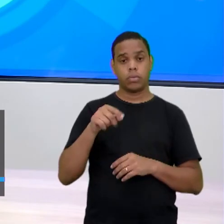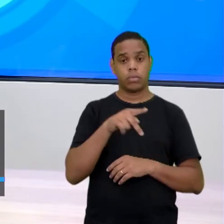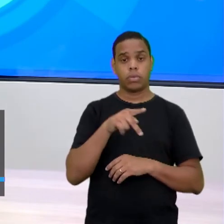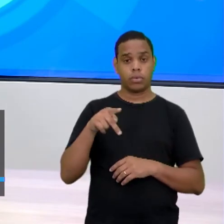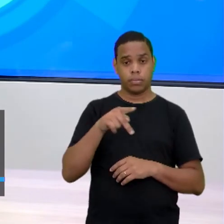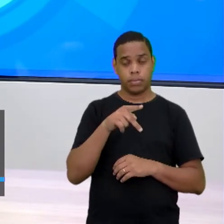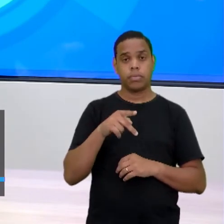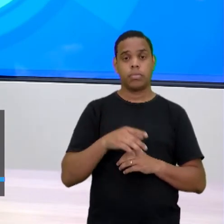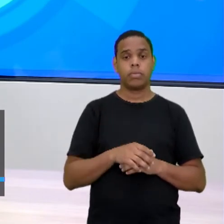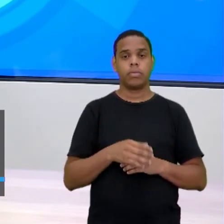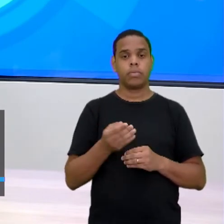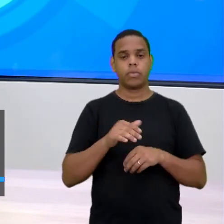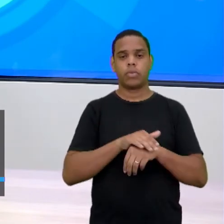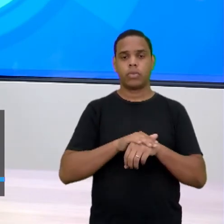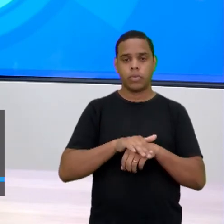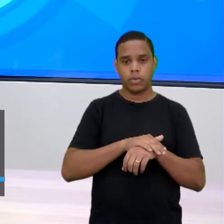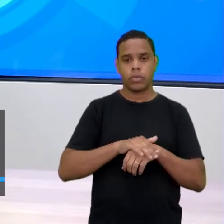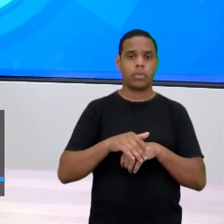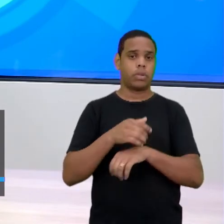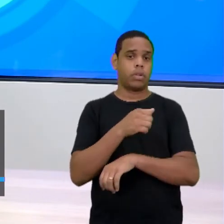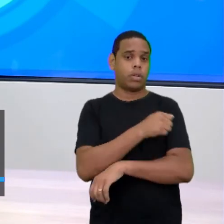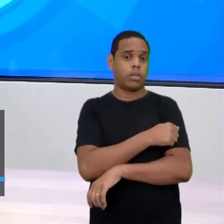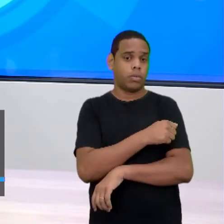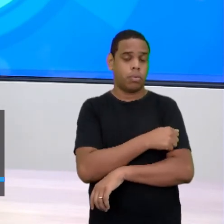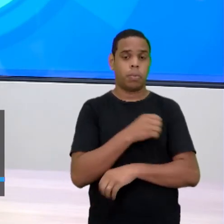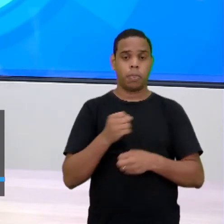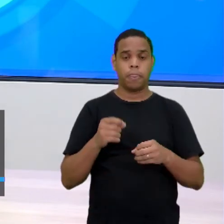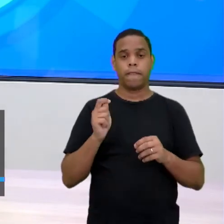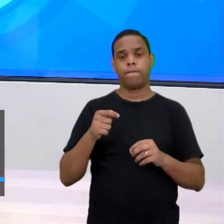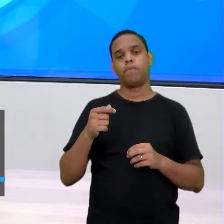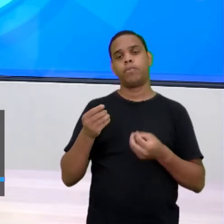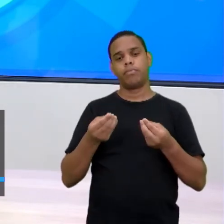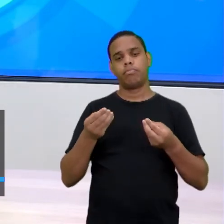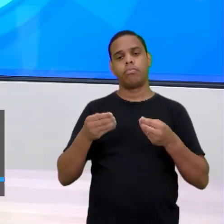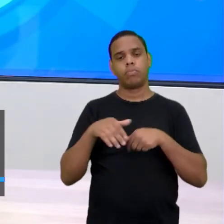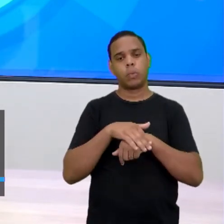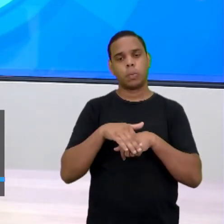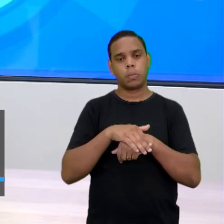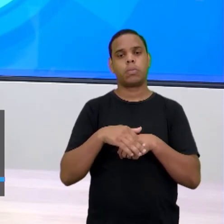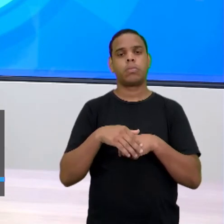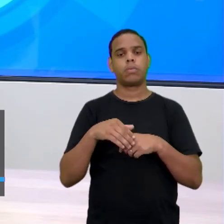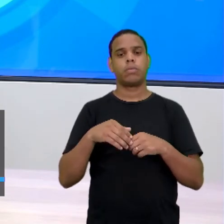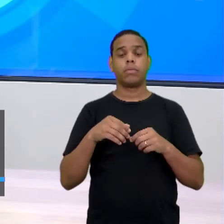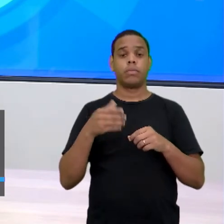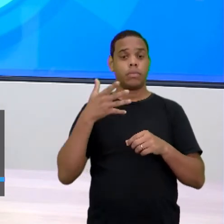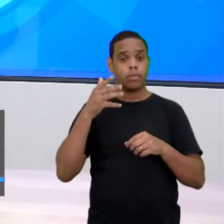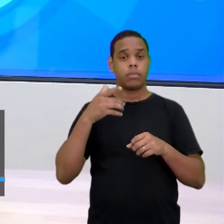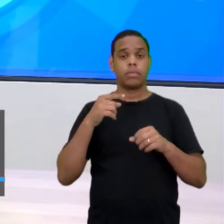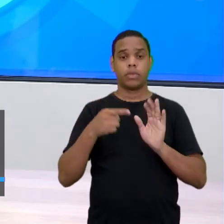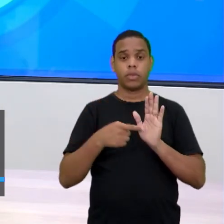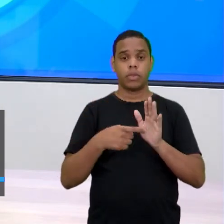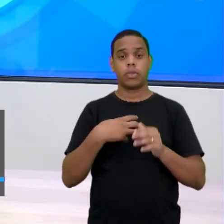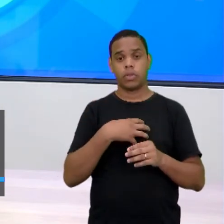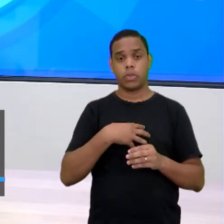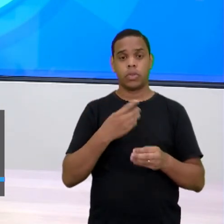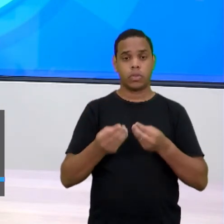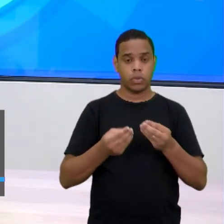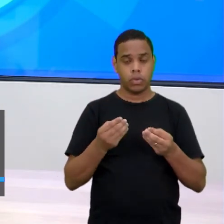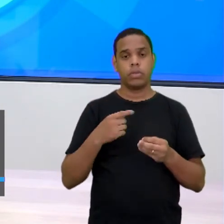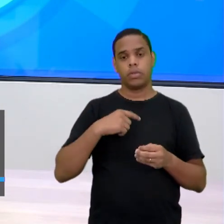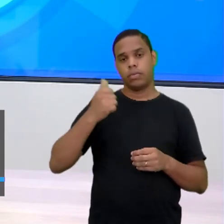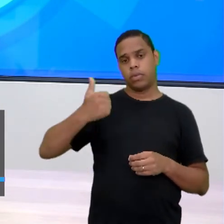professor, né? Conversando aí com os seus alunos, né? E aí podendo fazer, né, esse seminário como uma forma aí também